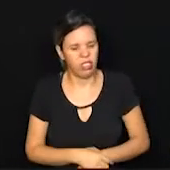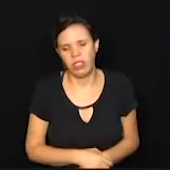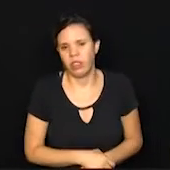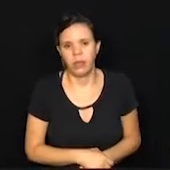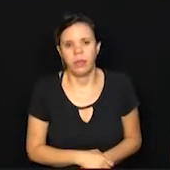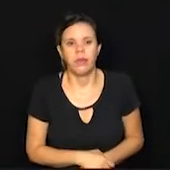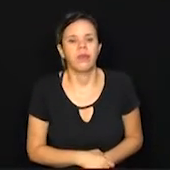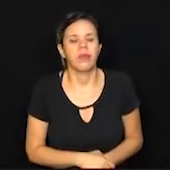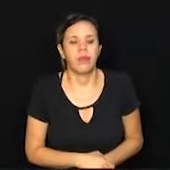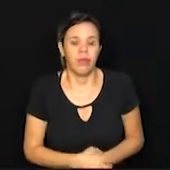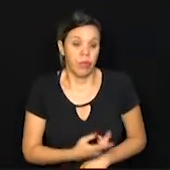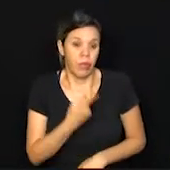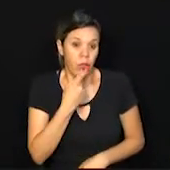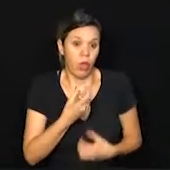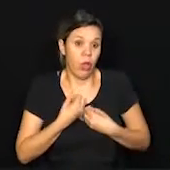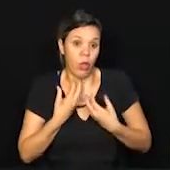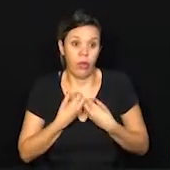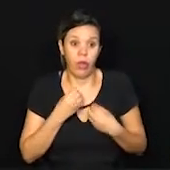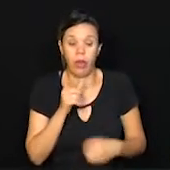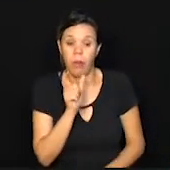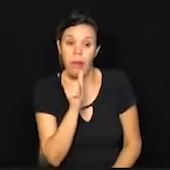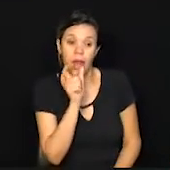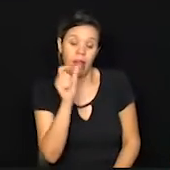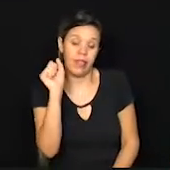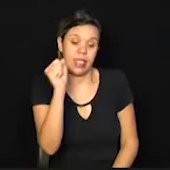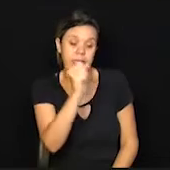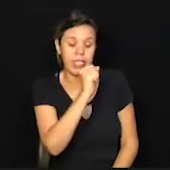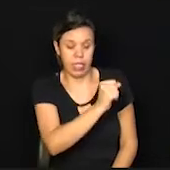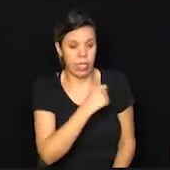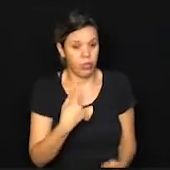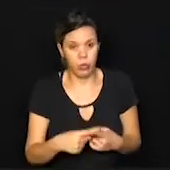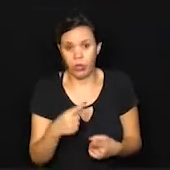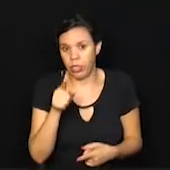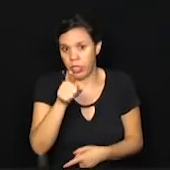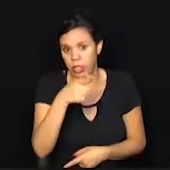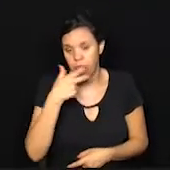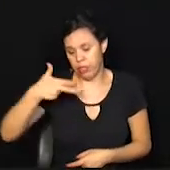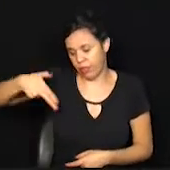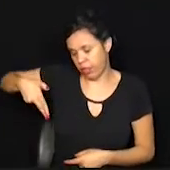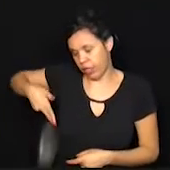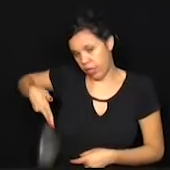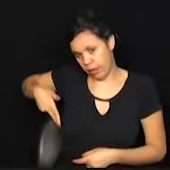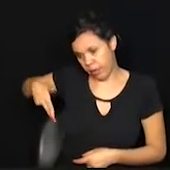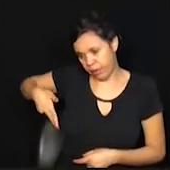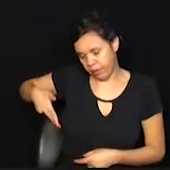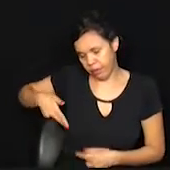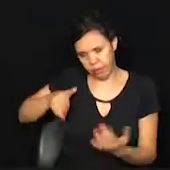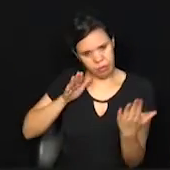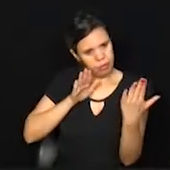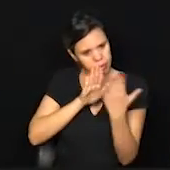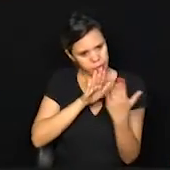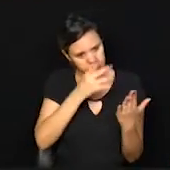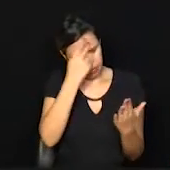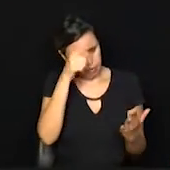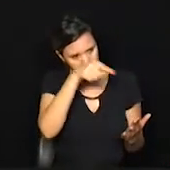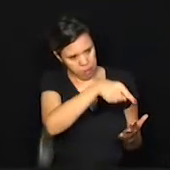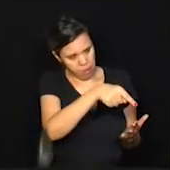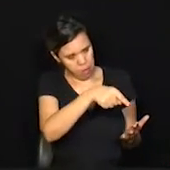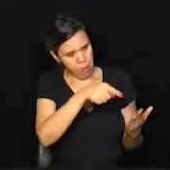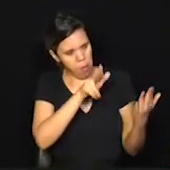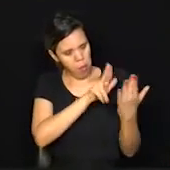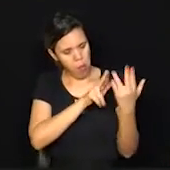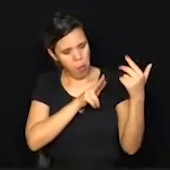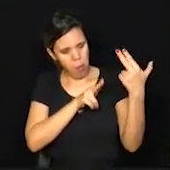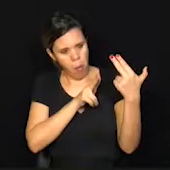eu vou tô usando a expressão assassinado porque uma coisa é você tá armado e enfrentar uma outra pessoa